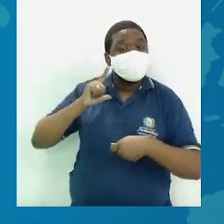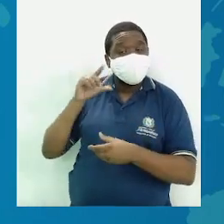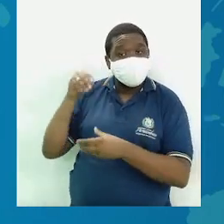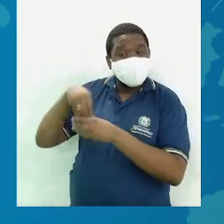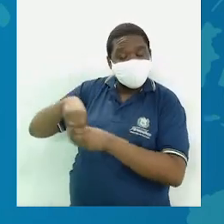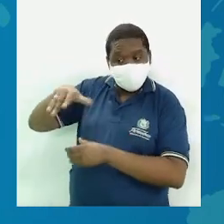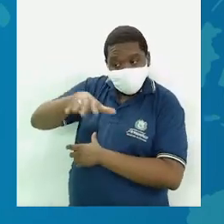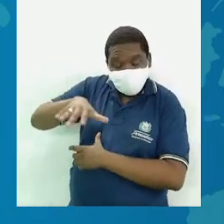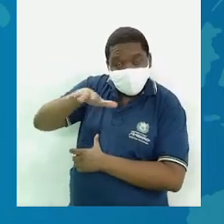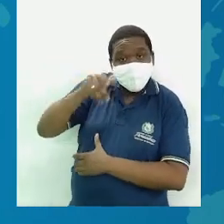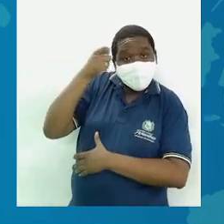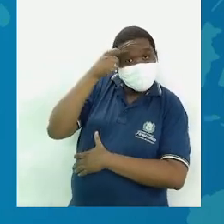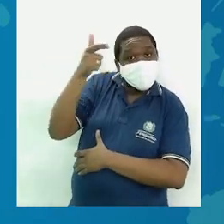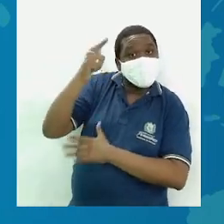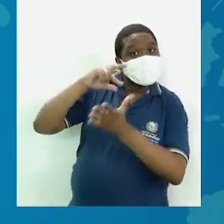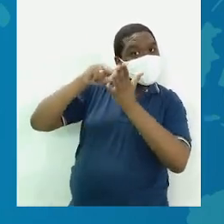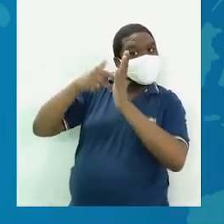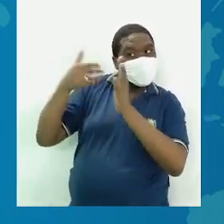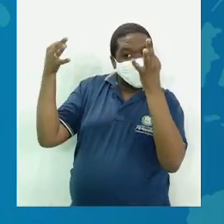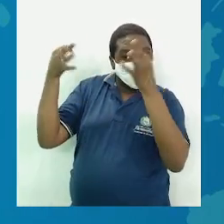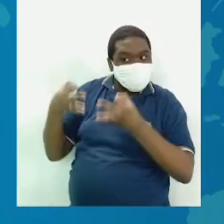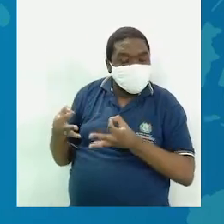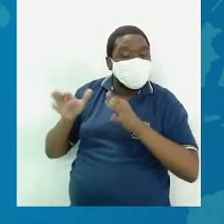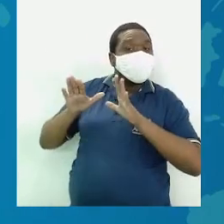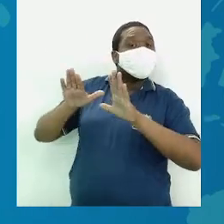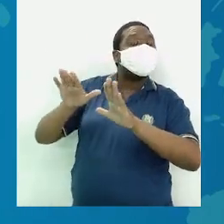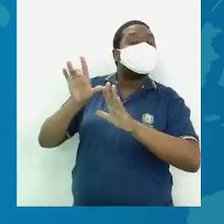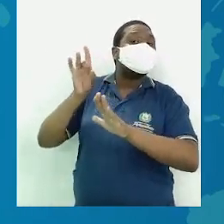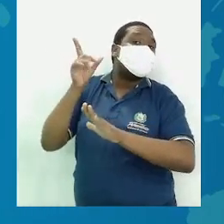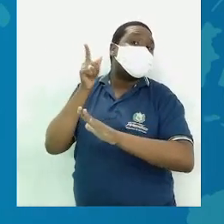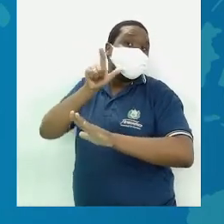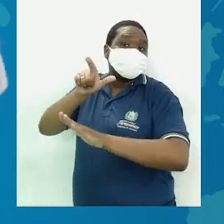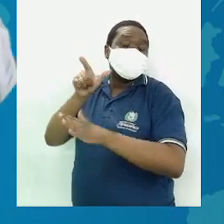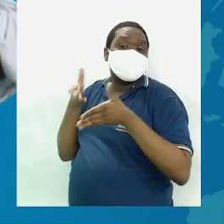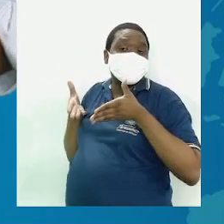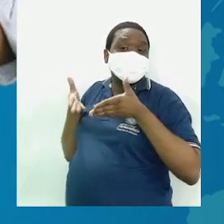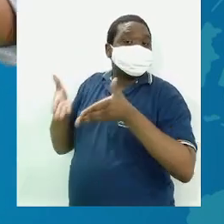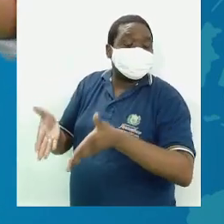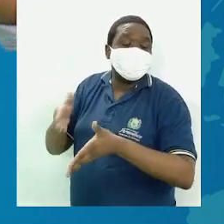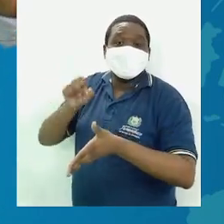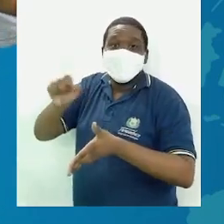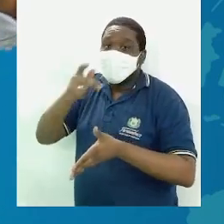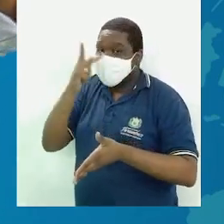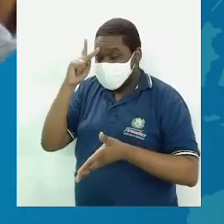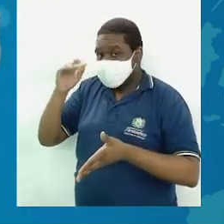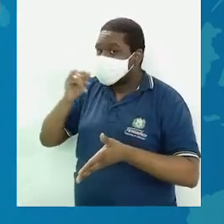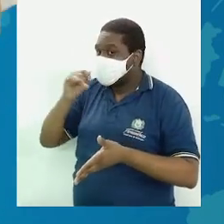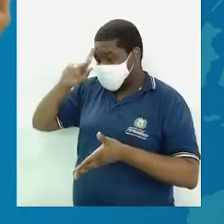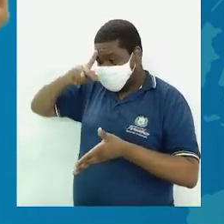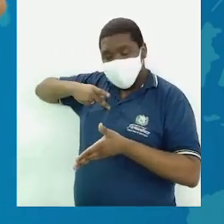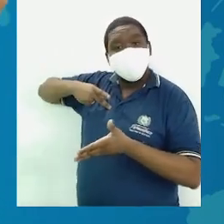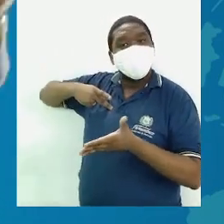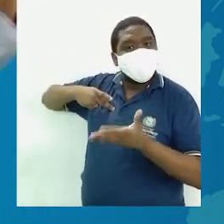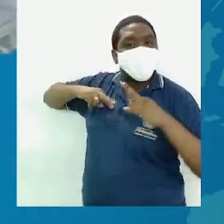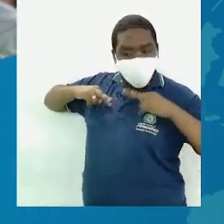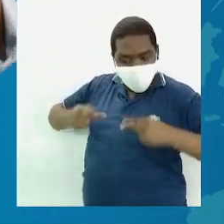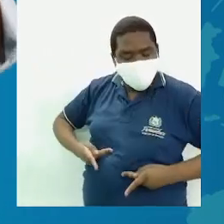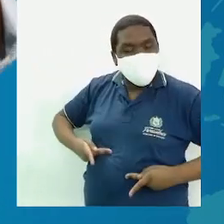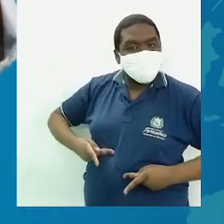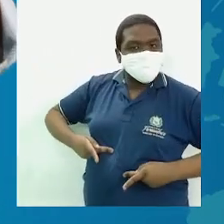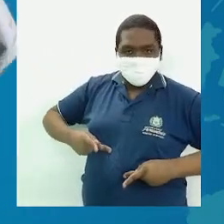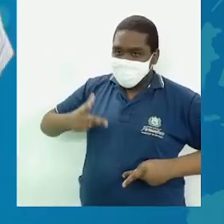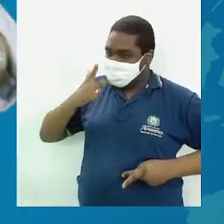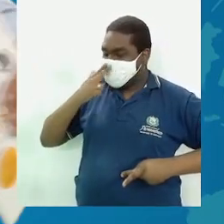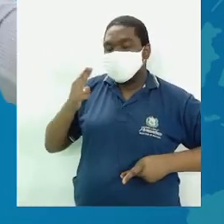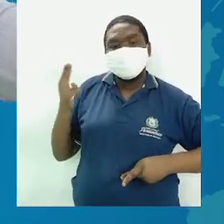que é o mundo da perfeição. Mas ele só vai conseguir chegar a isso se ele se desprender desse corpo. E a sua